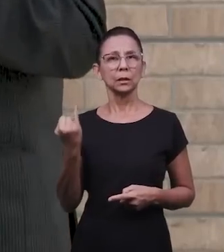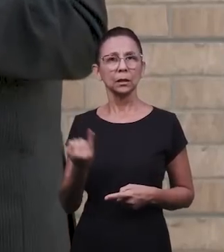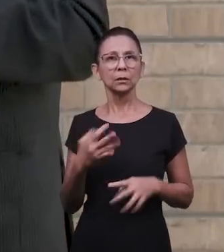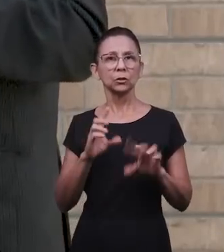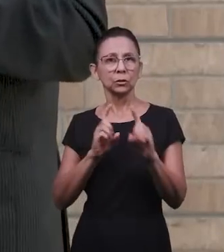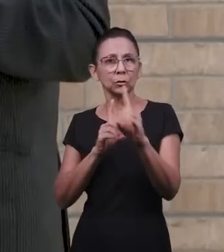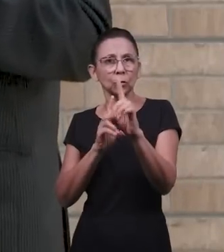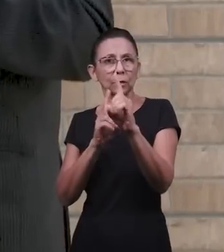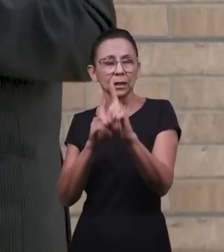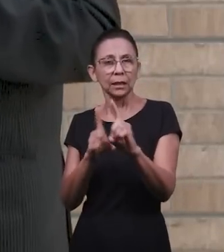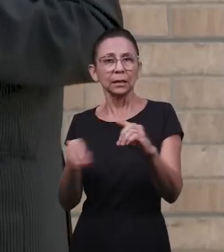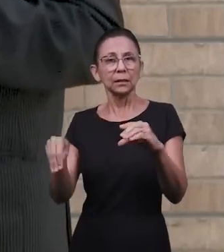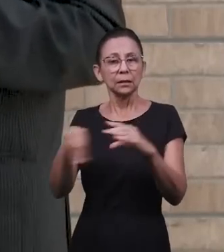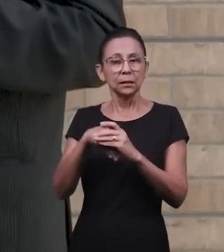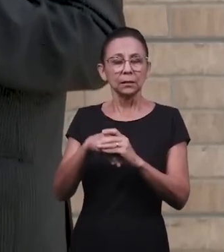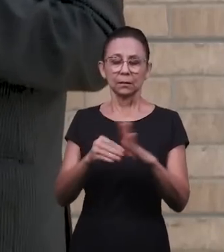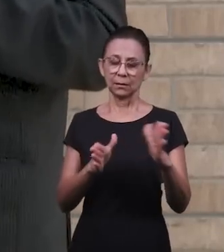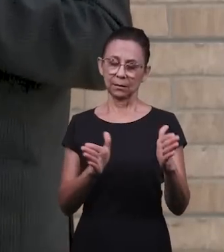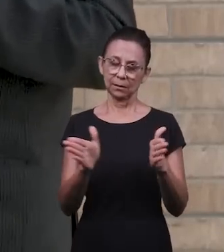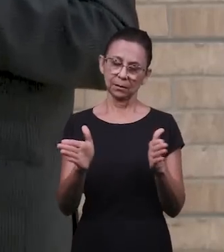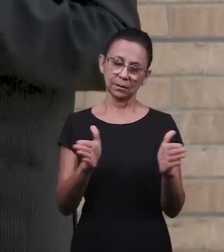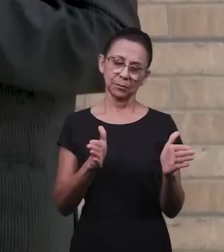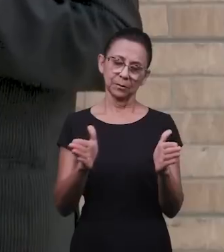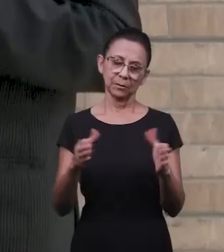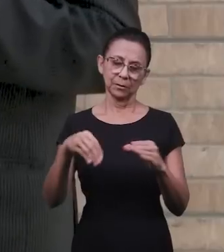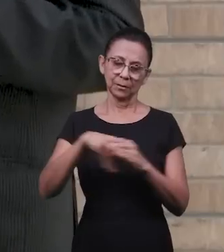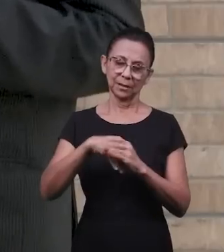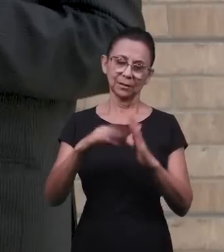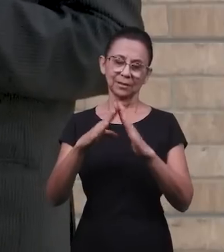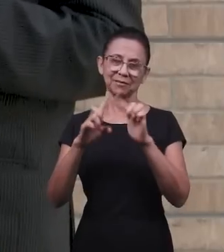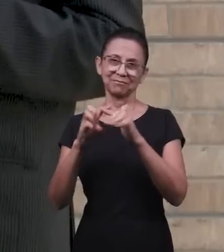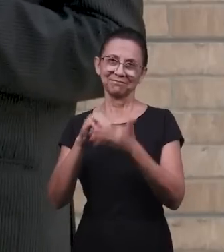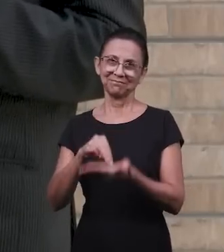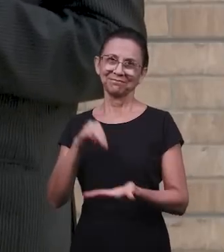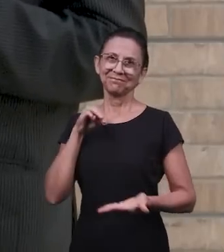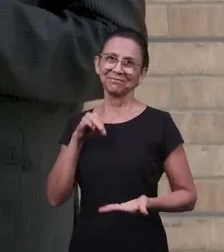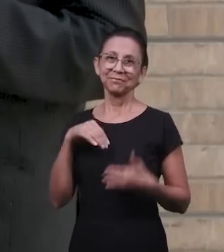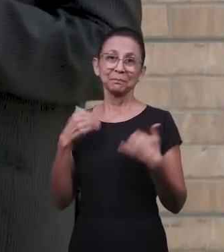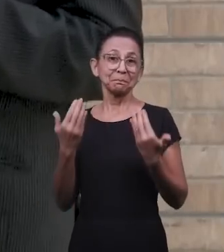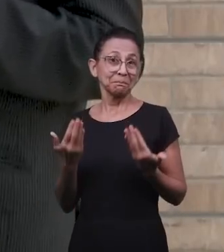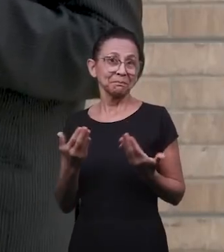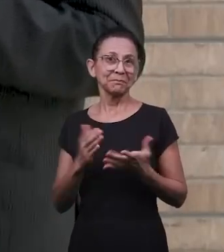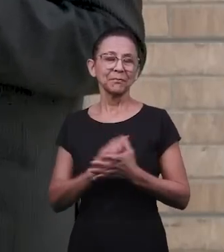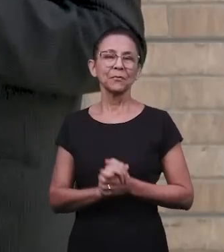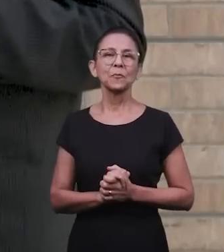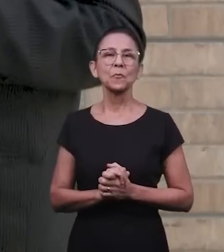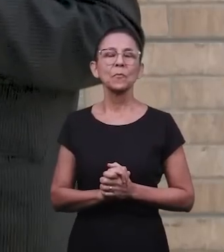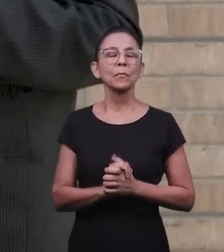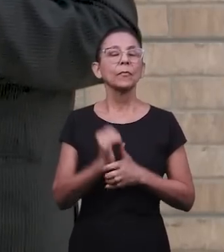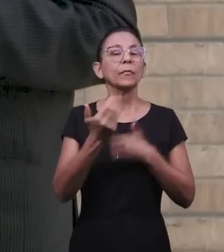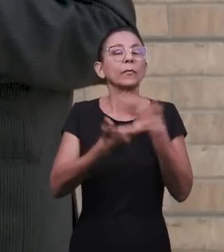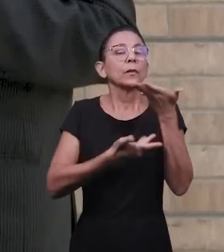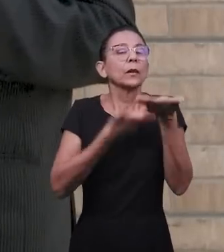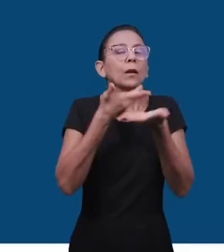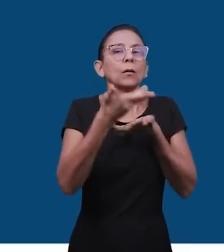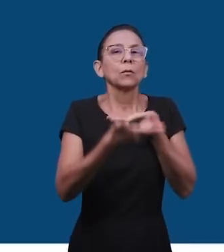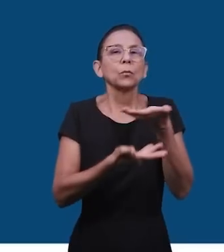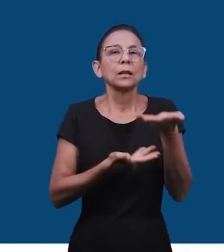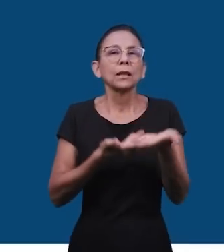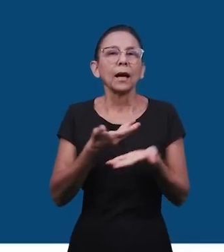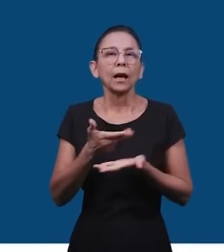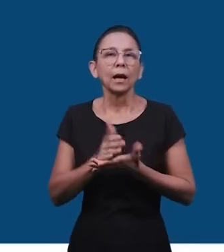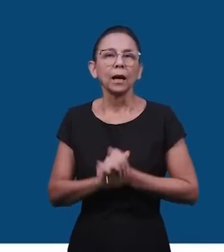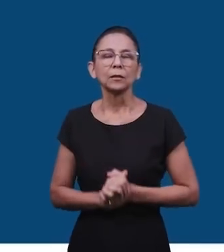nós aplicamos a acessibilidade dentro da Igreja Cristã Maranata. Então, o acolhimento. Como é